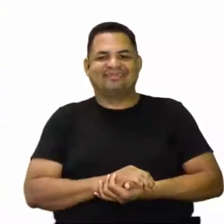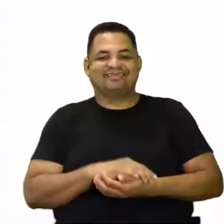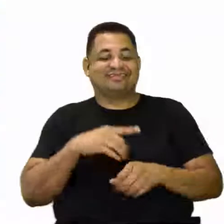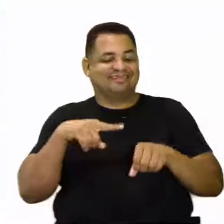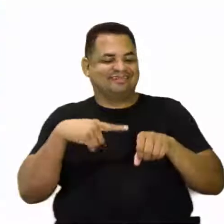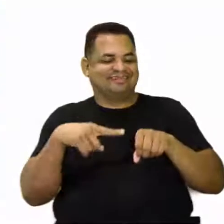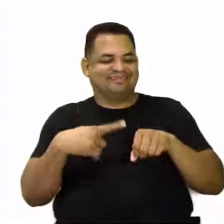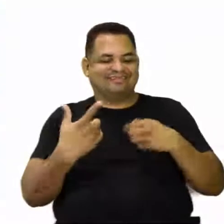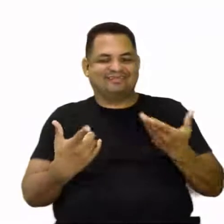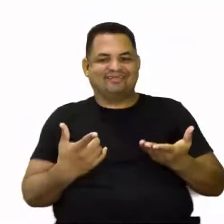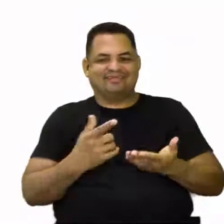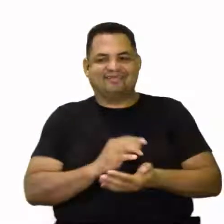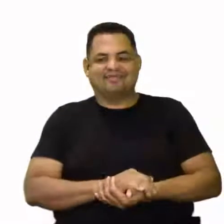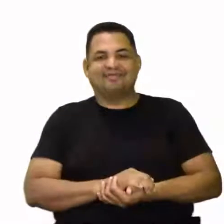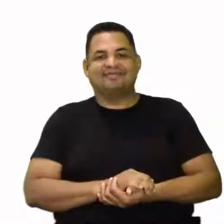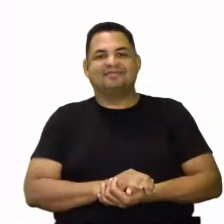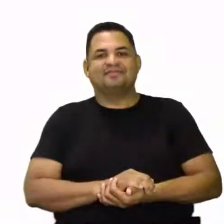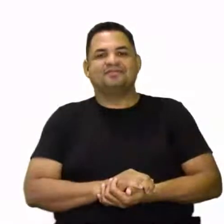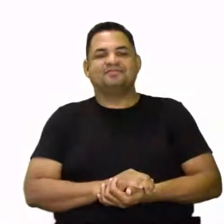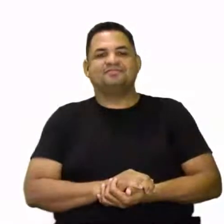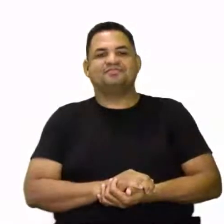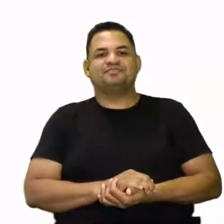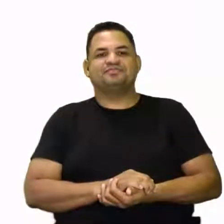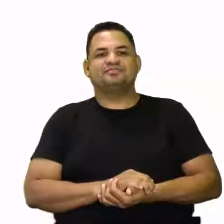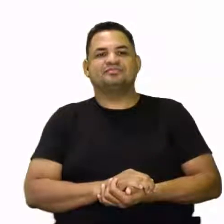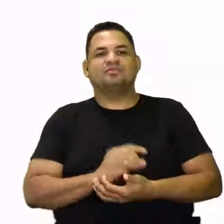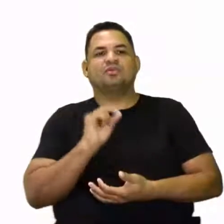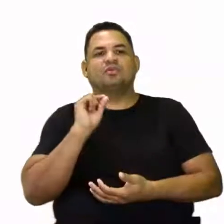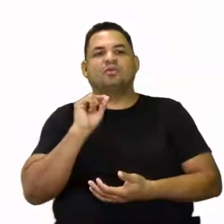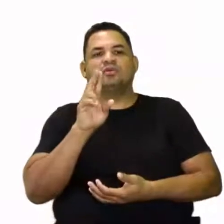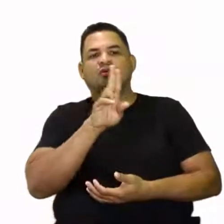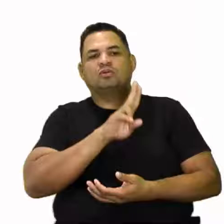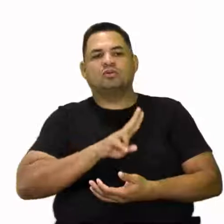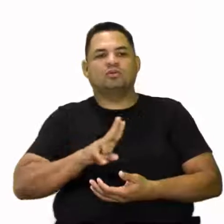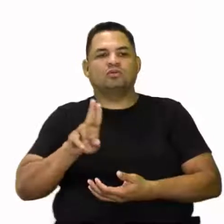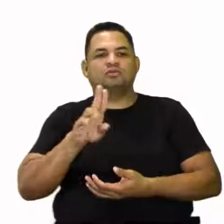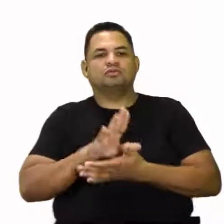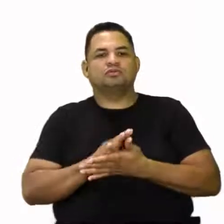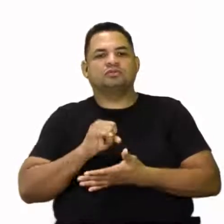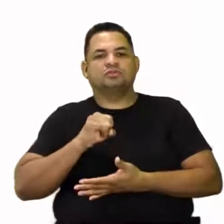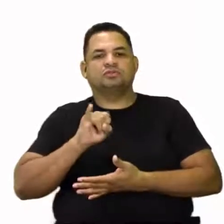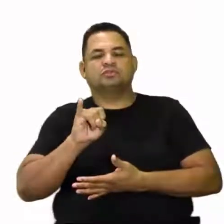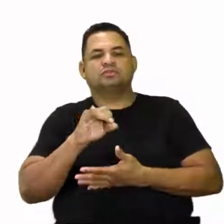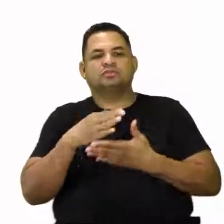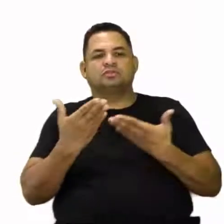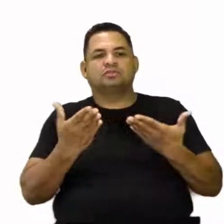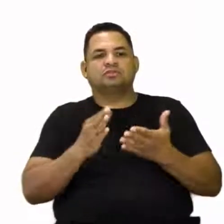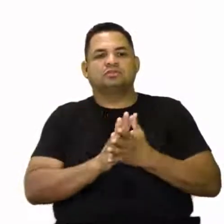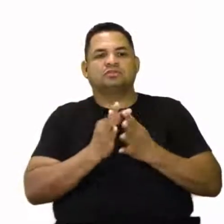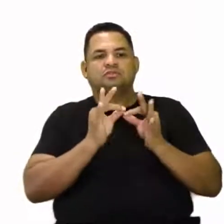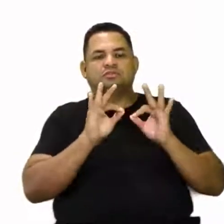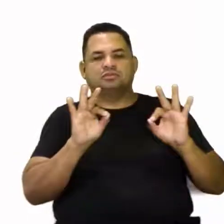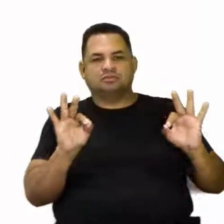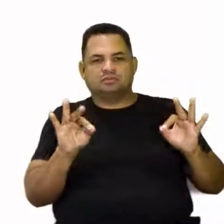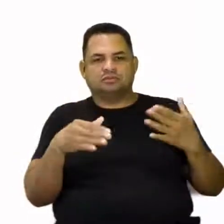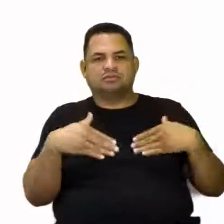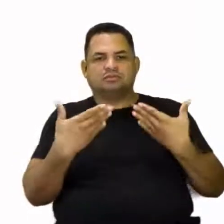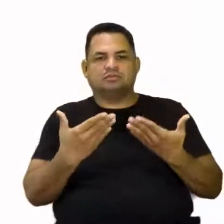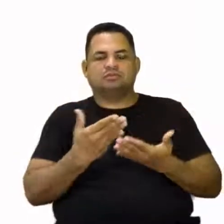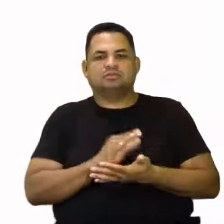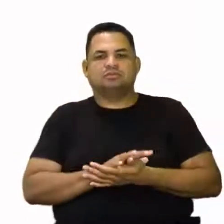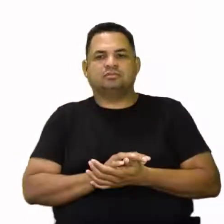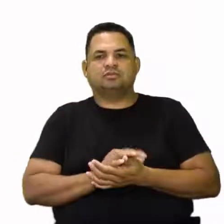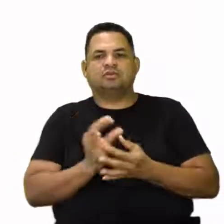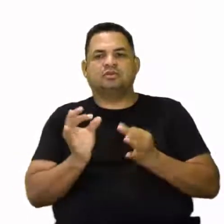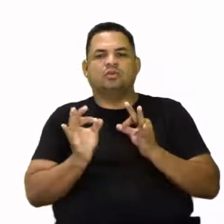é? Então vamos lá, o que é o uso do condicional? Condicional simples é